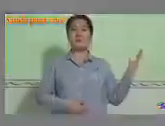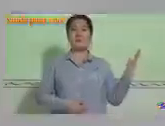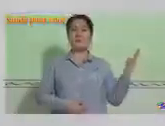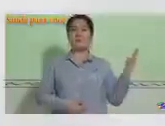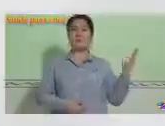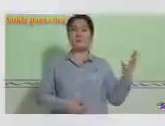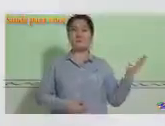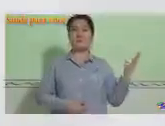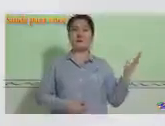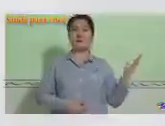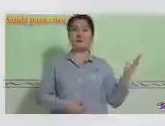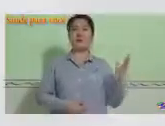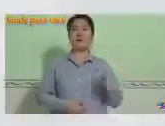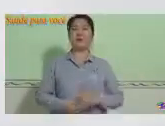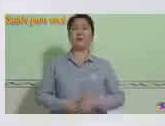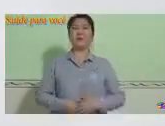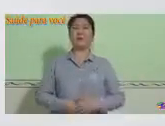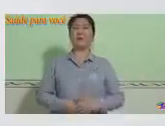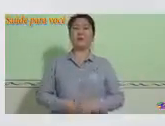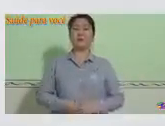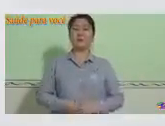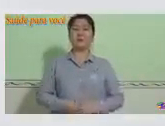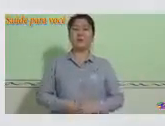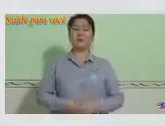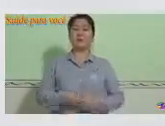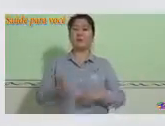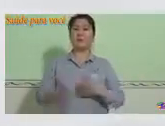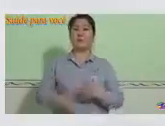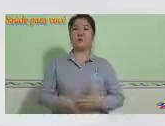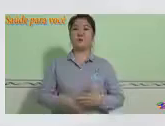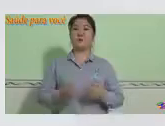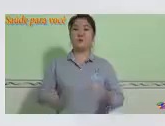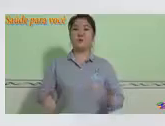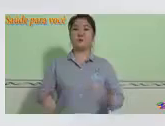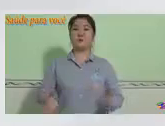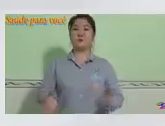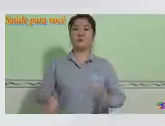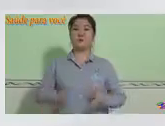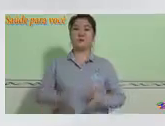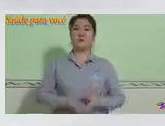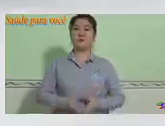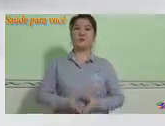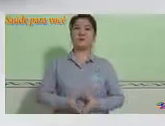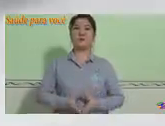em regiões do corpo que transpiram mais, vírgula, como pés ou axilas, por exemplo.